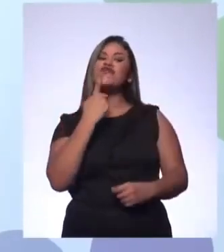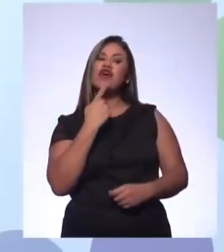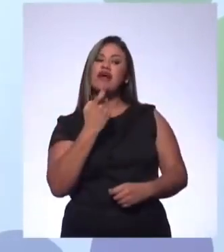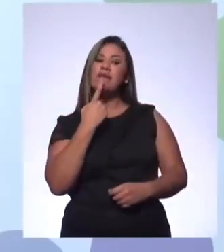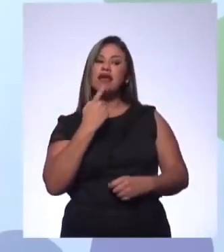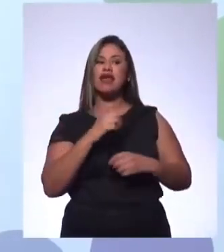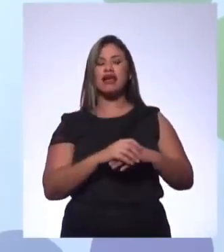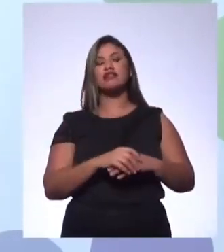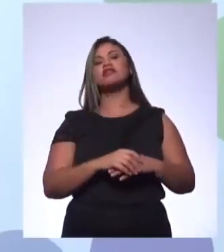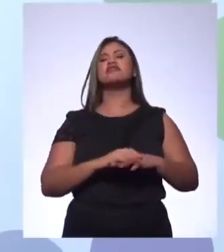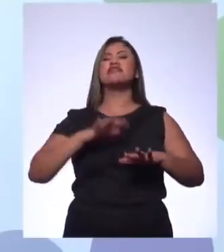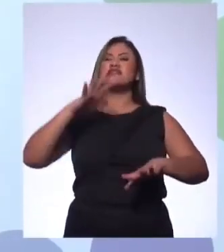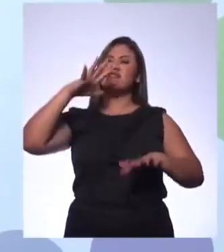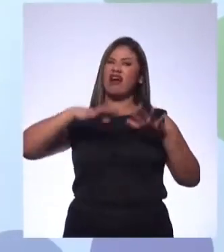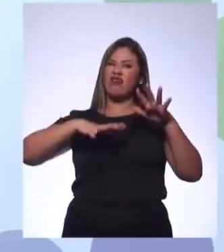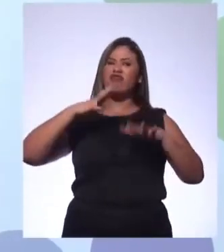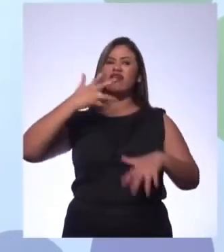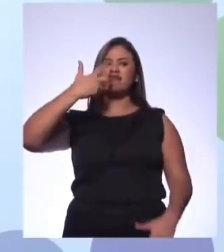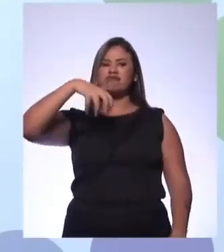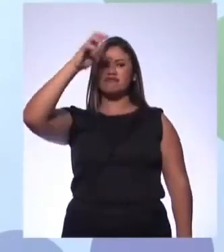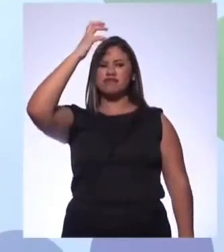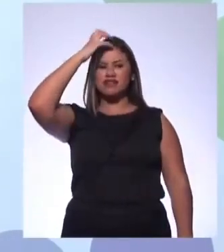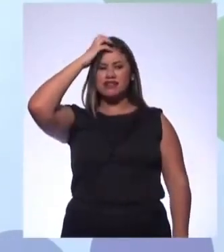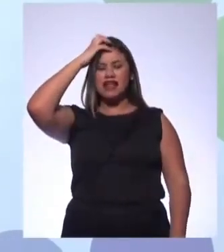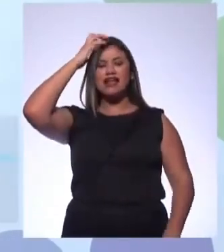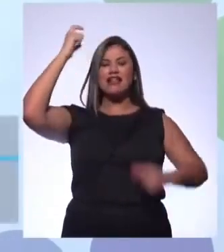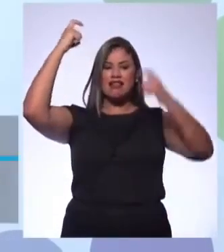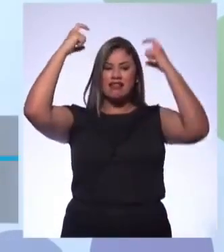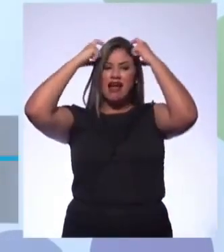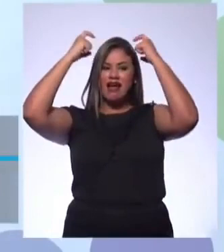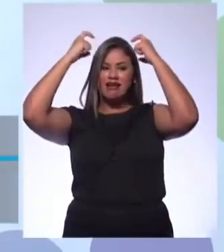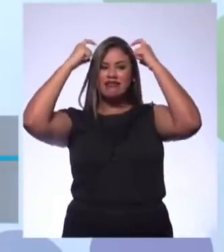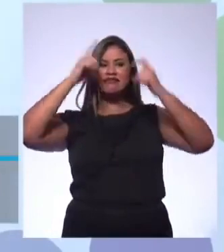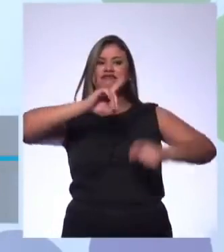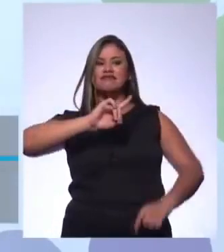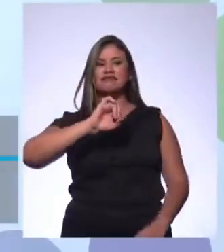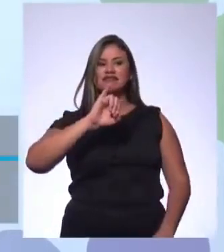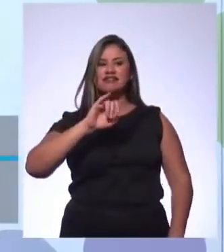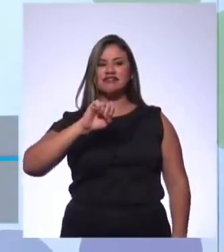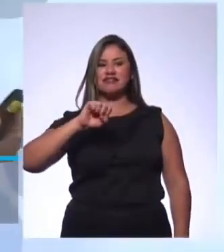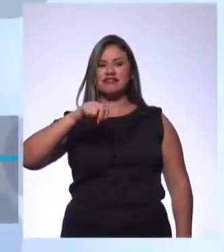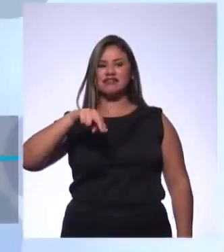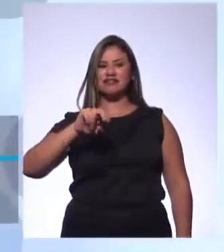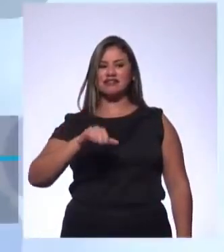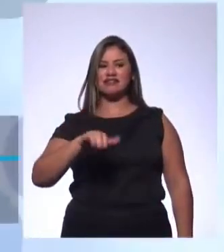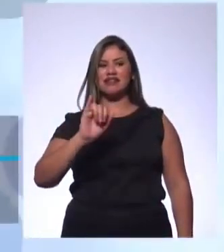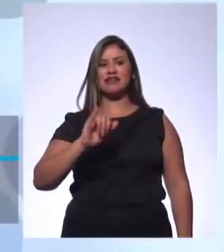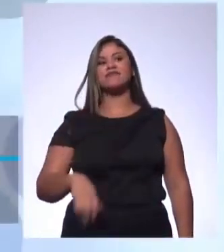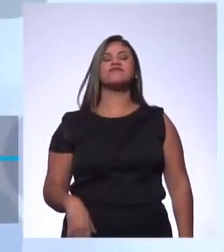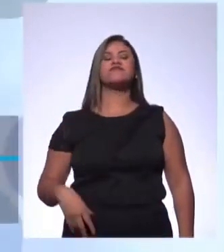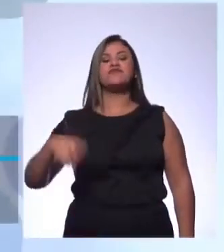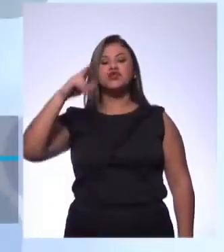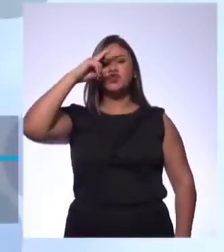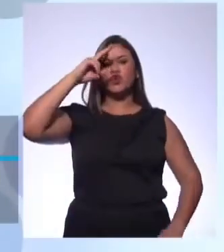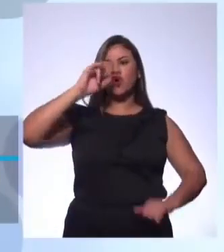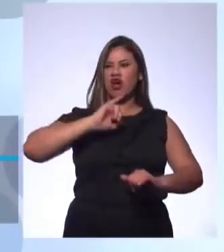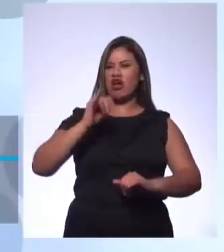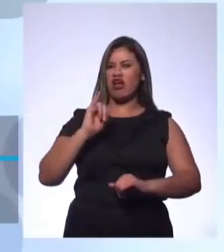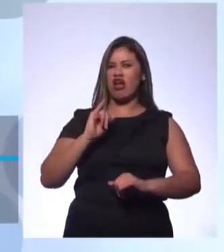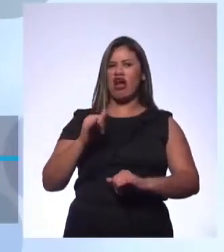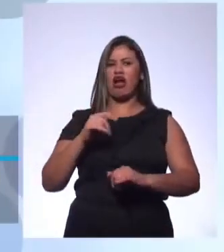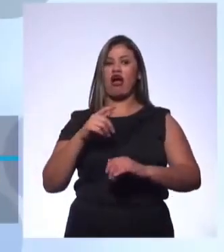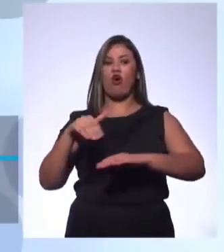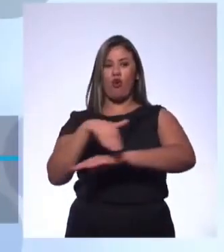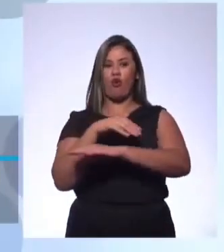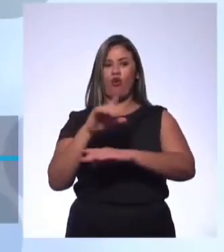provavelmente foi de alguma princesa da Disney. Essa foi a Tavini que falou isso. E aquelas histórias para assustar, para não sair na rua, tipo Velho do